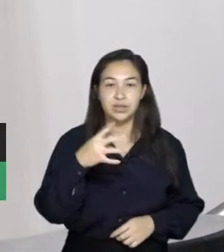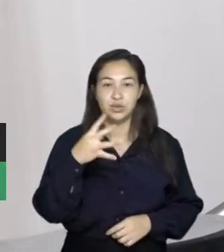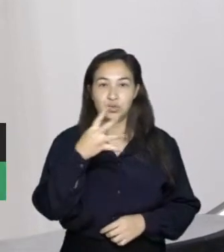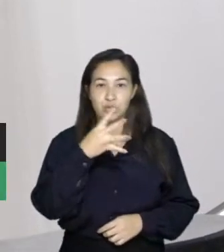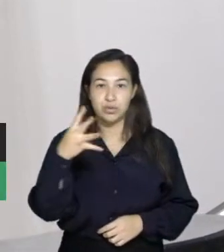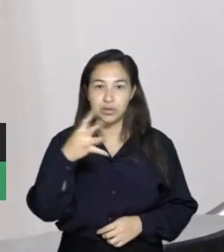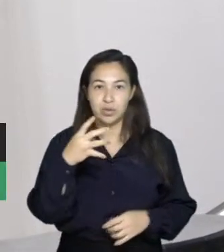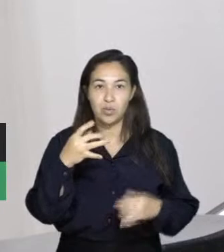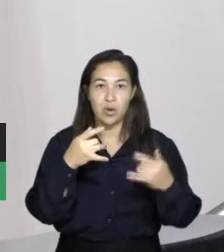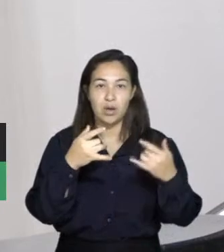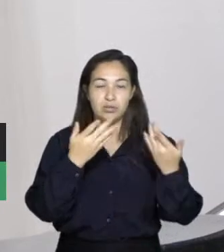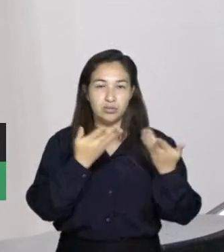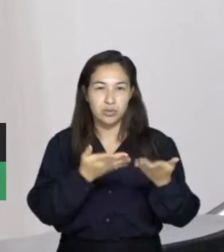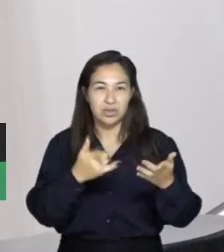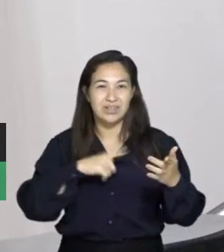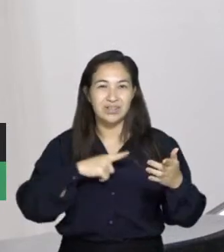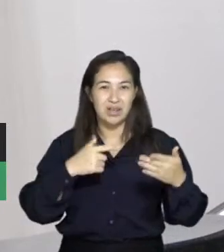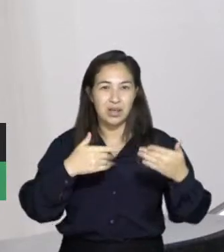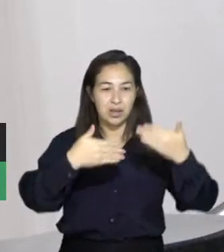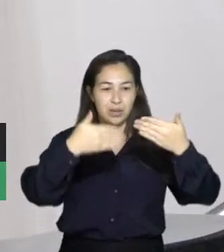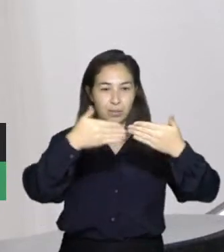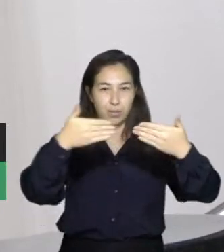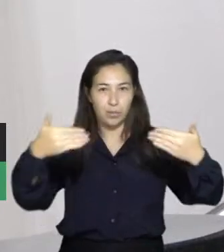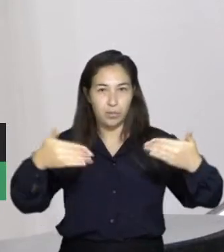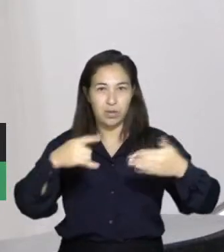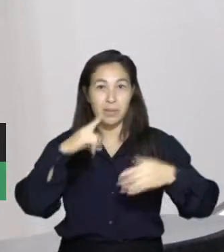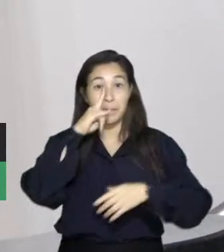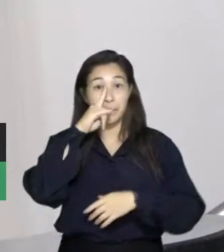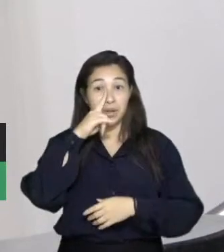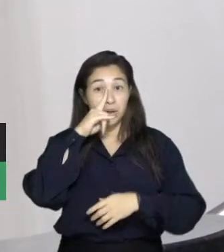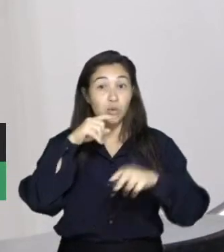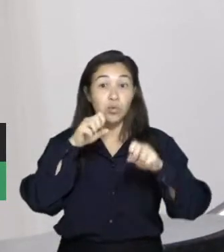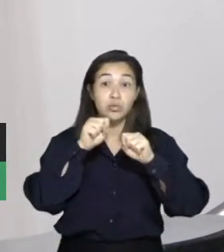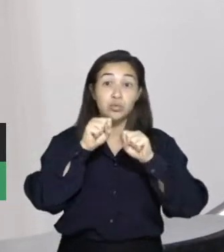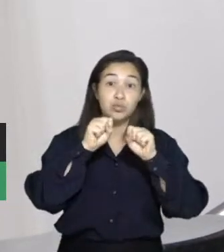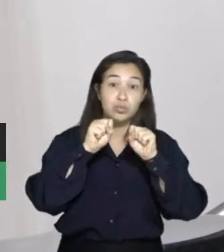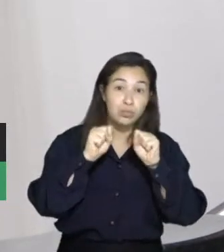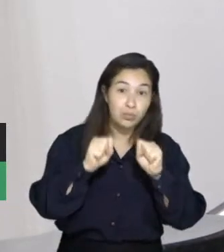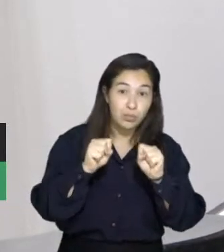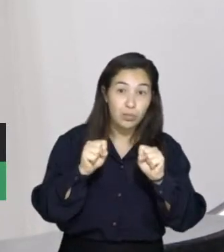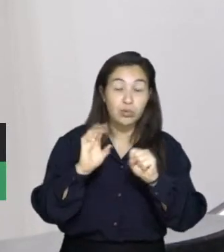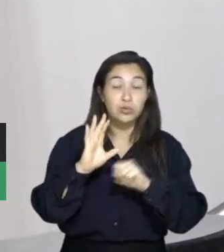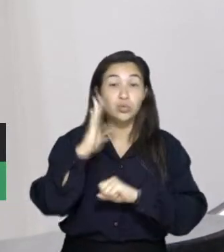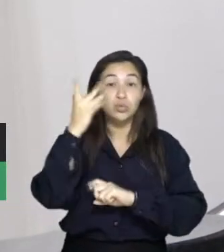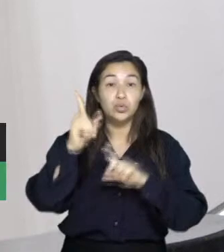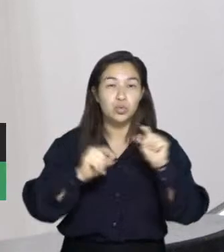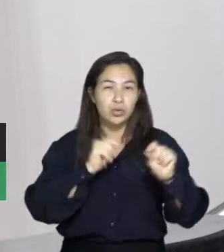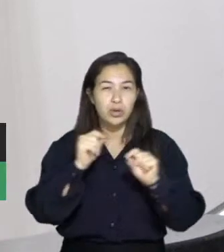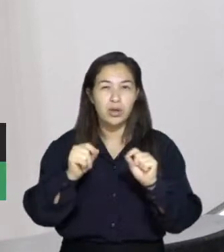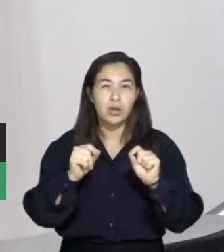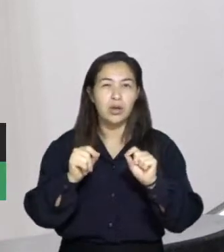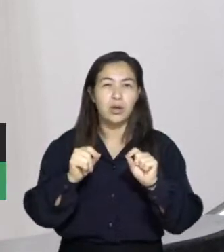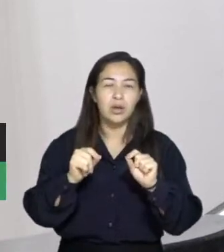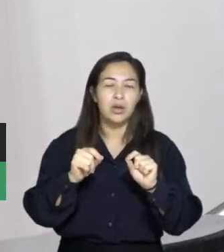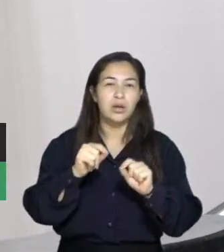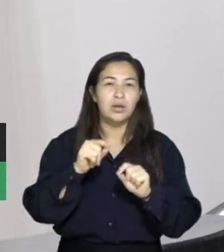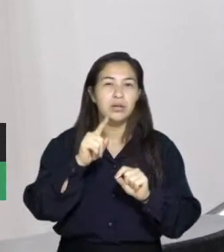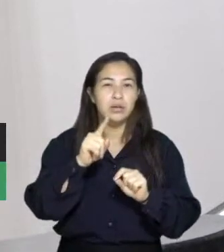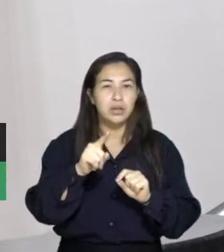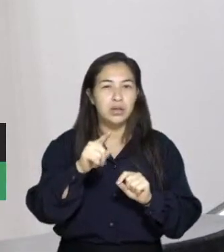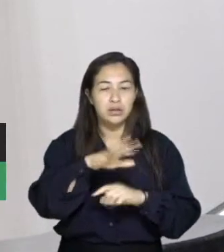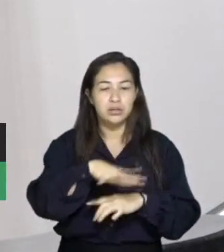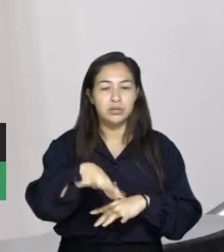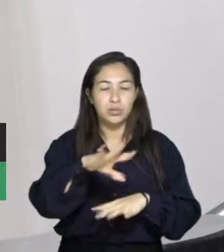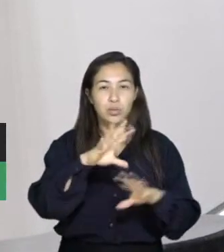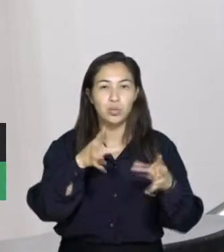barragens de risco ou com dano potencial associado pelo mapeamento da Agência Nacional das Águas.